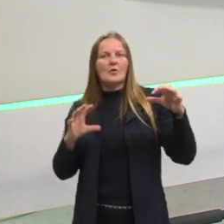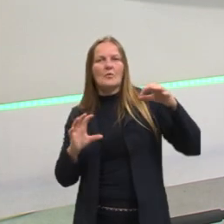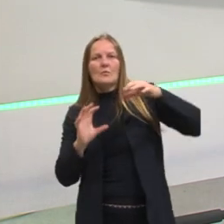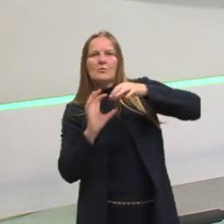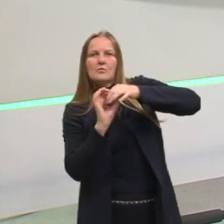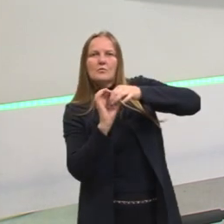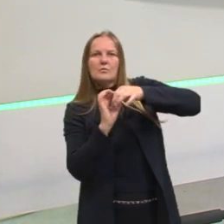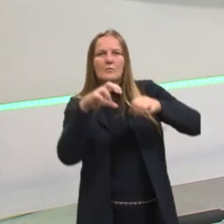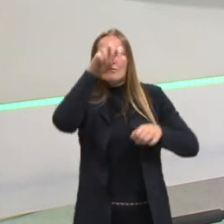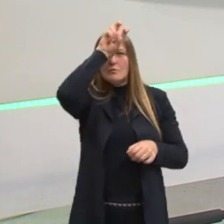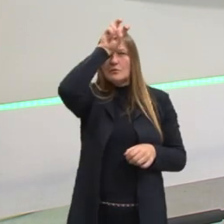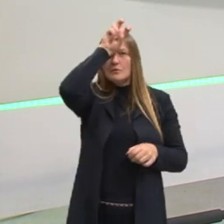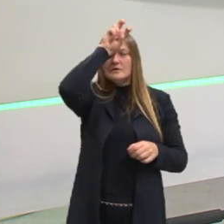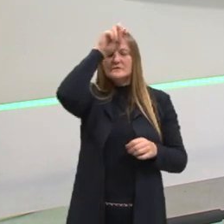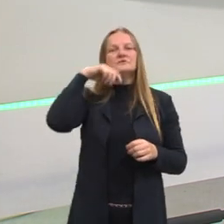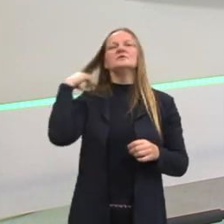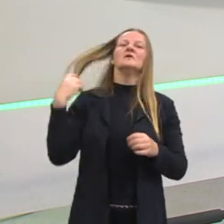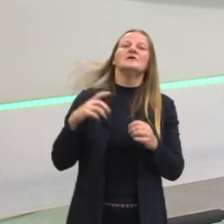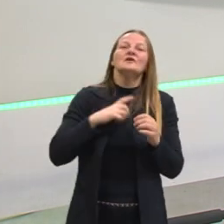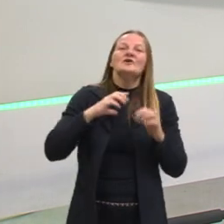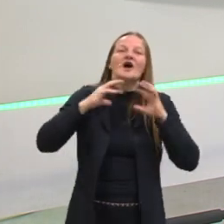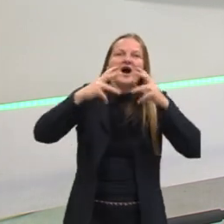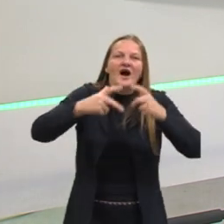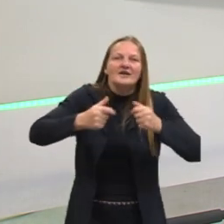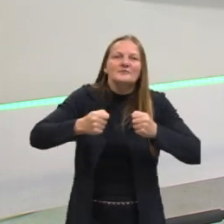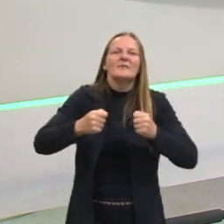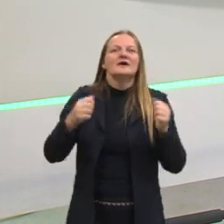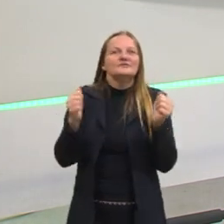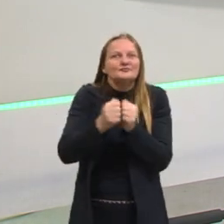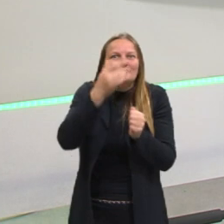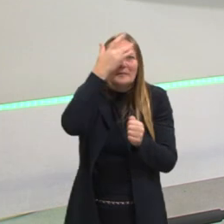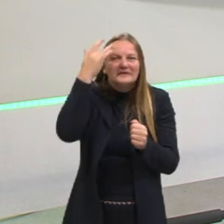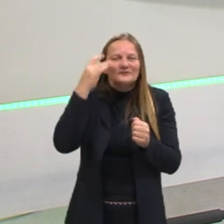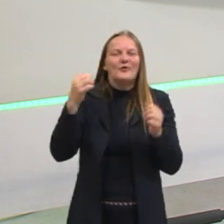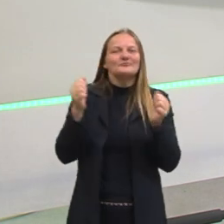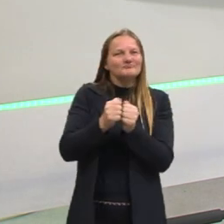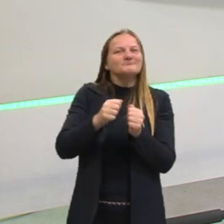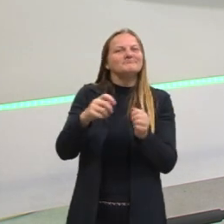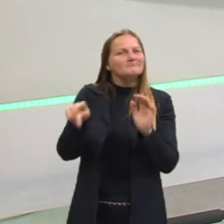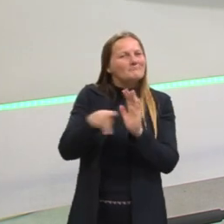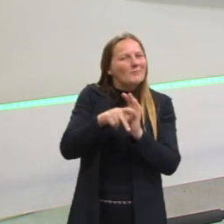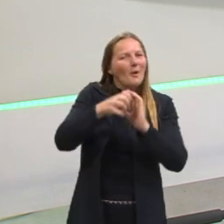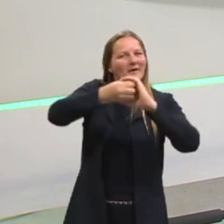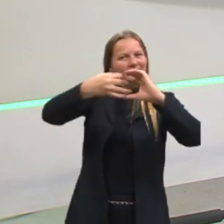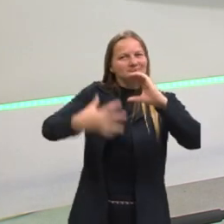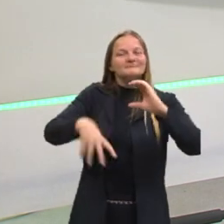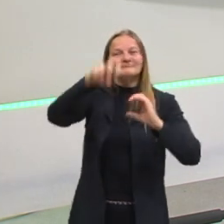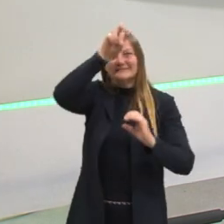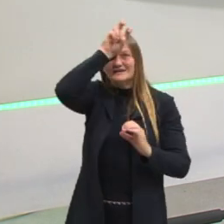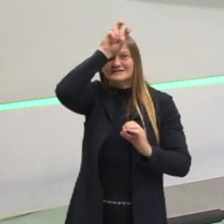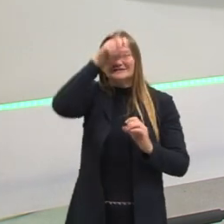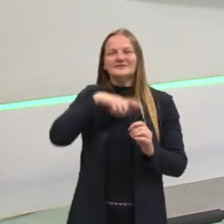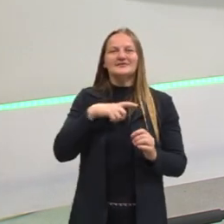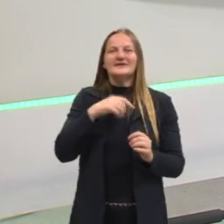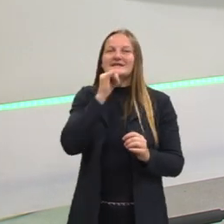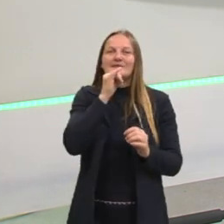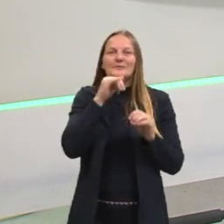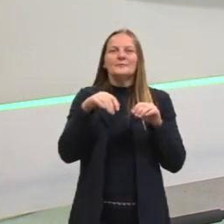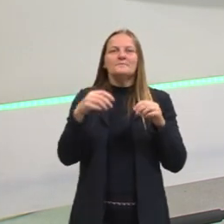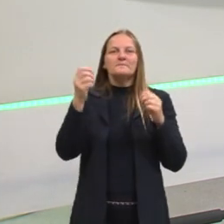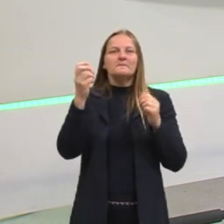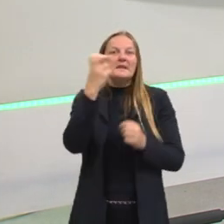Então essas características humanas com as características animais representando aqui na esfinge por exemplo